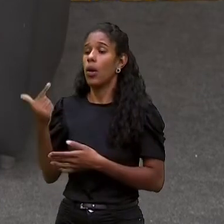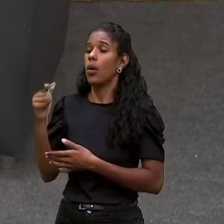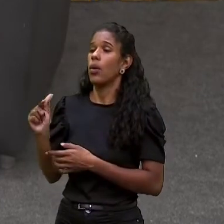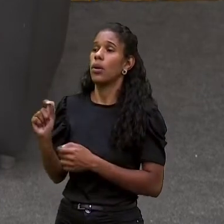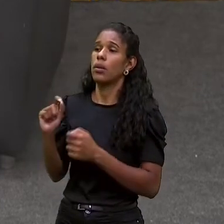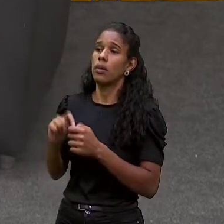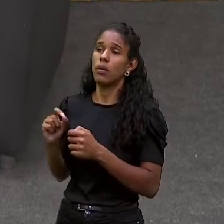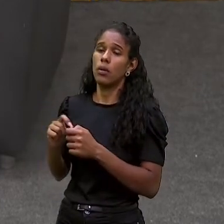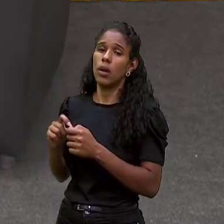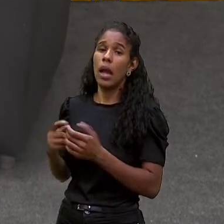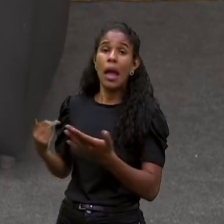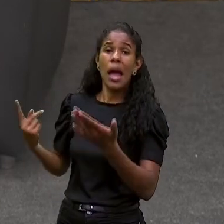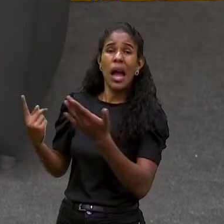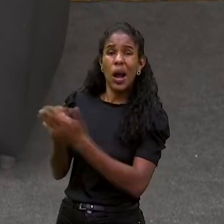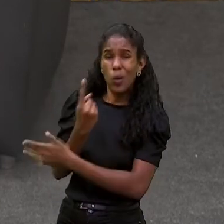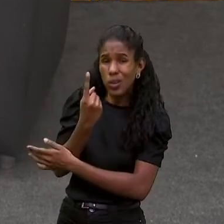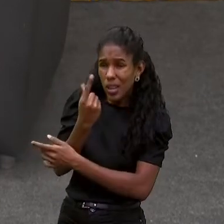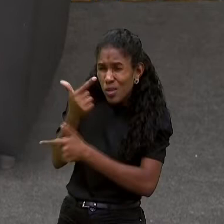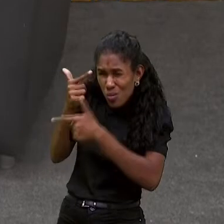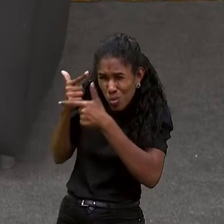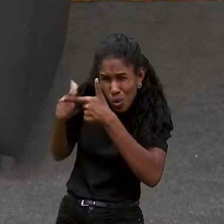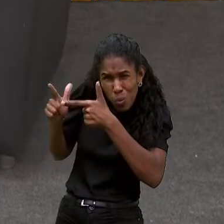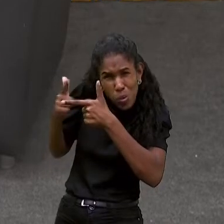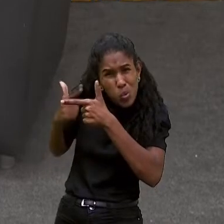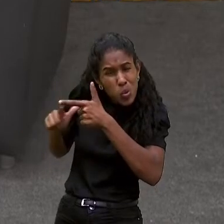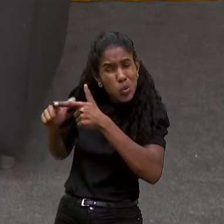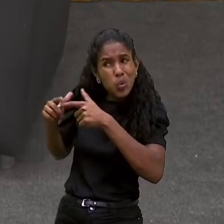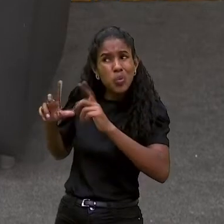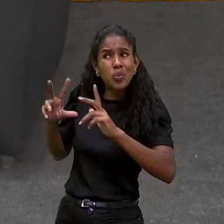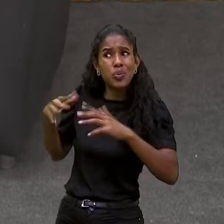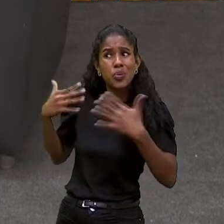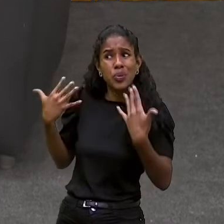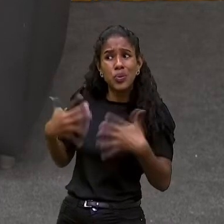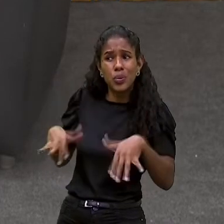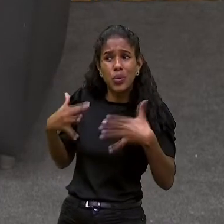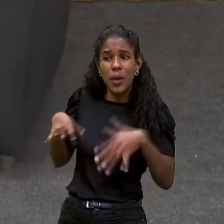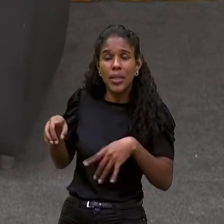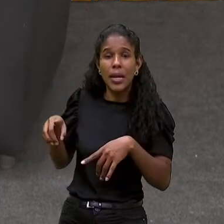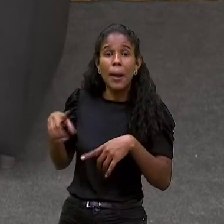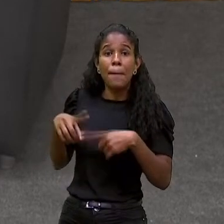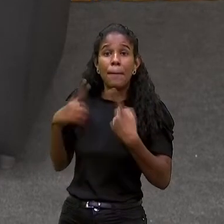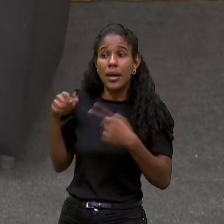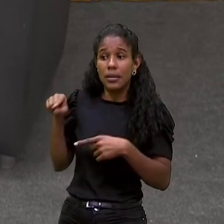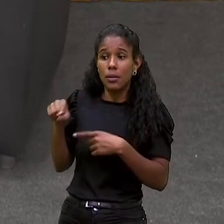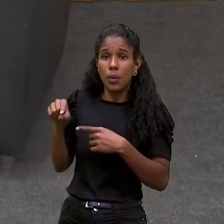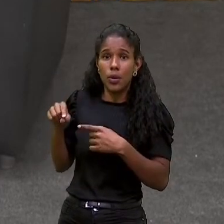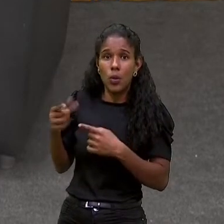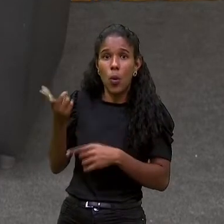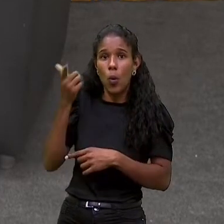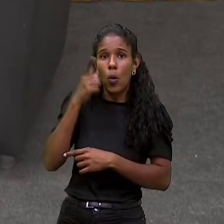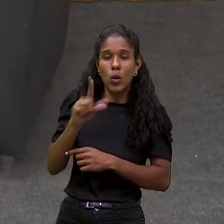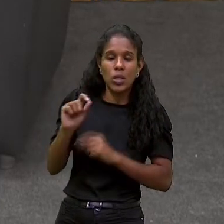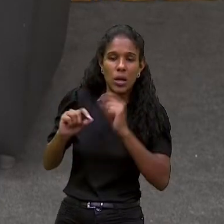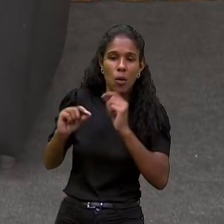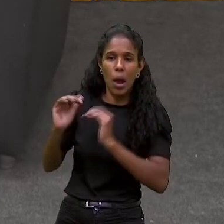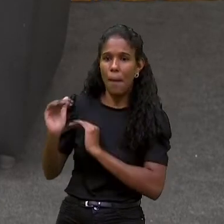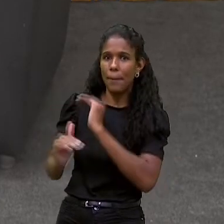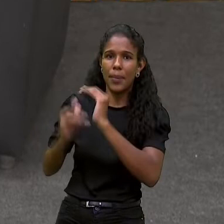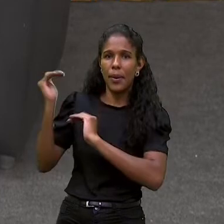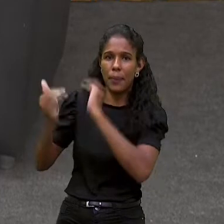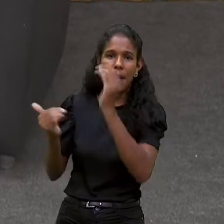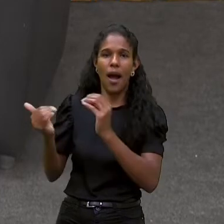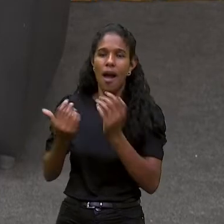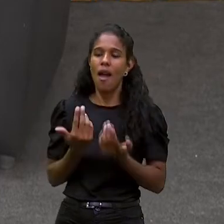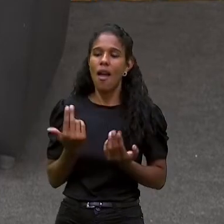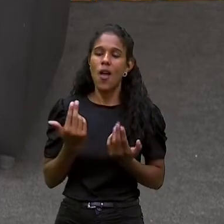e elas conseguem se reerguer com certa facilidade, ou seja, elas têm resiliência, elas ficam